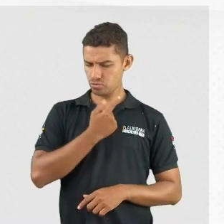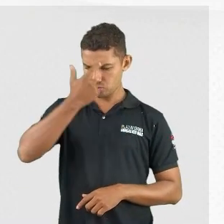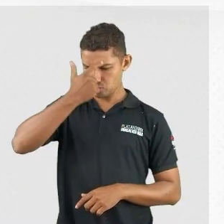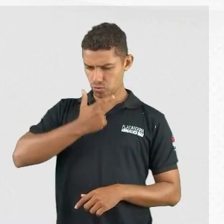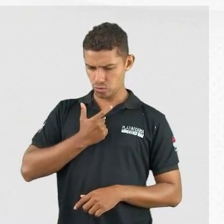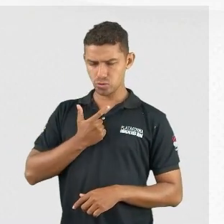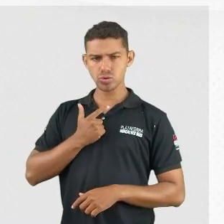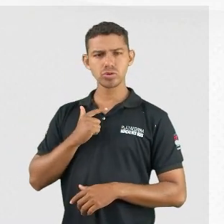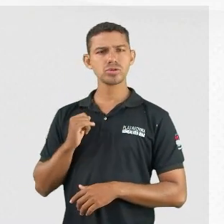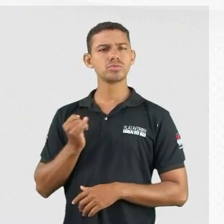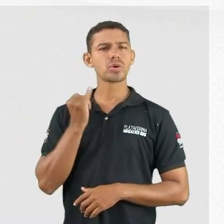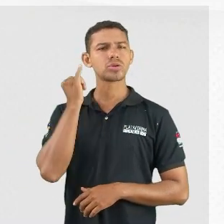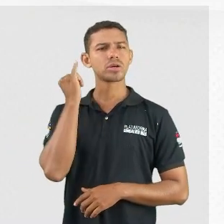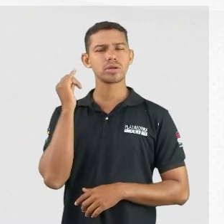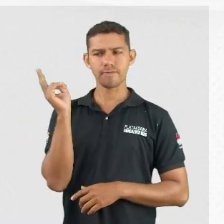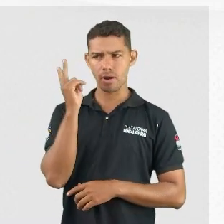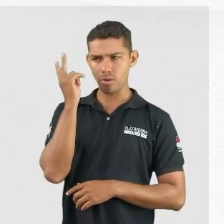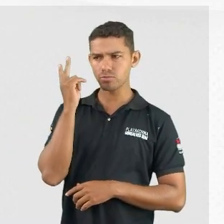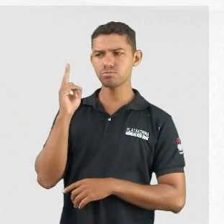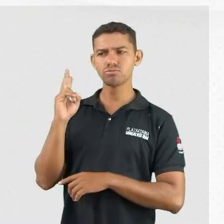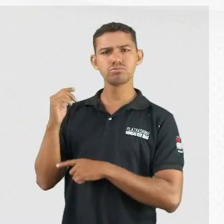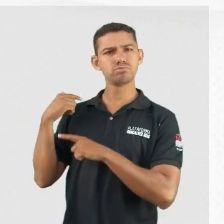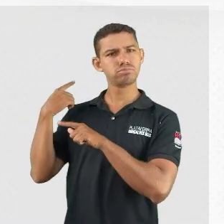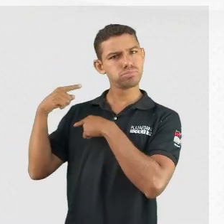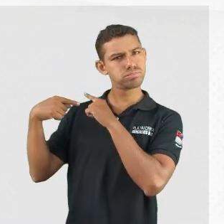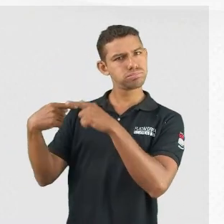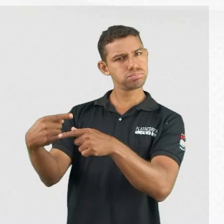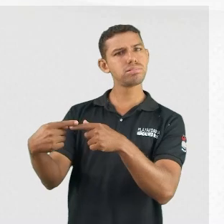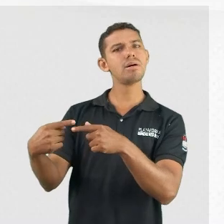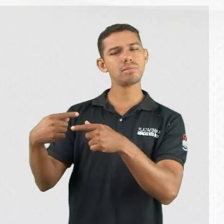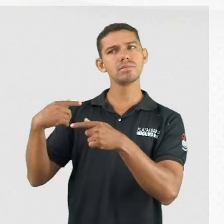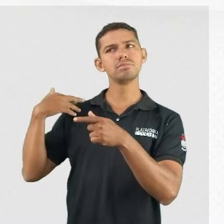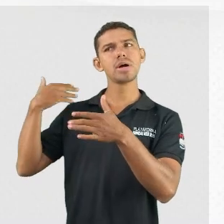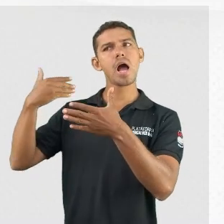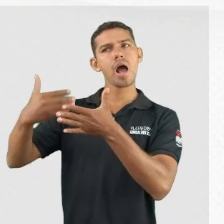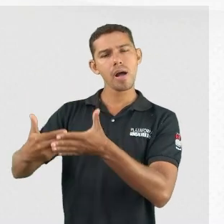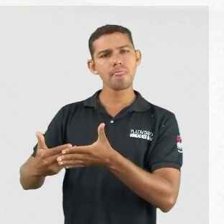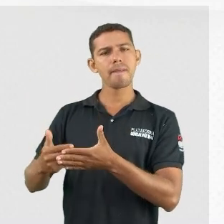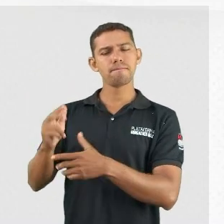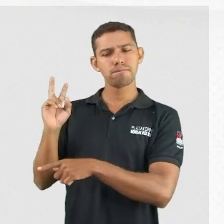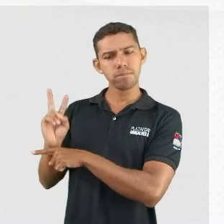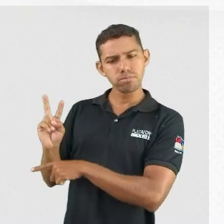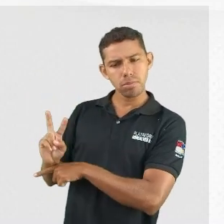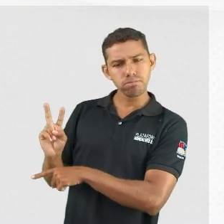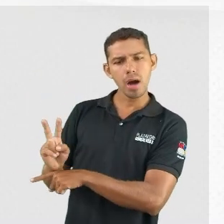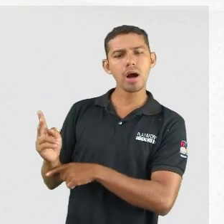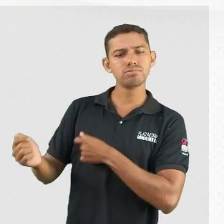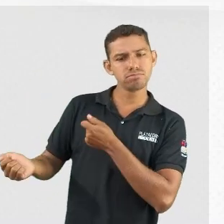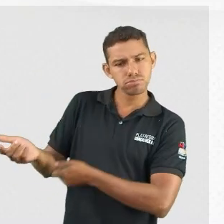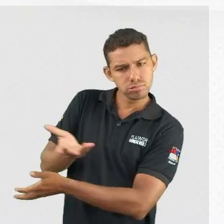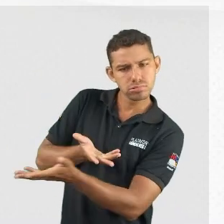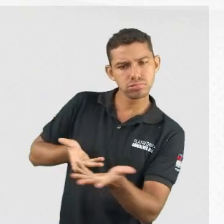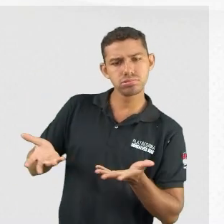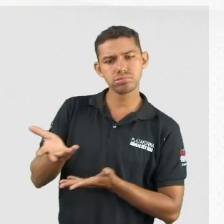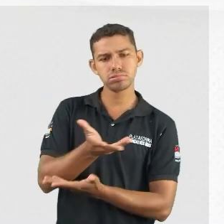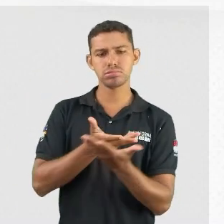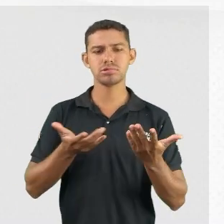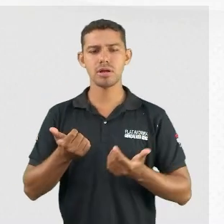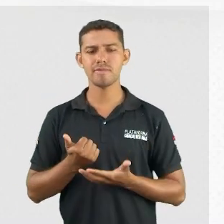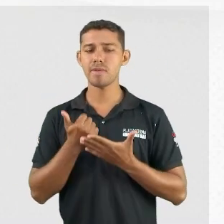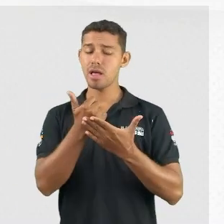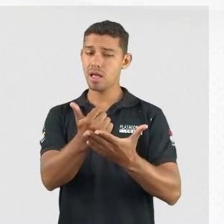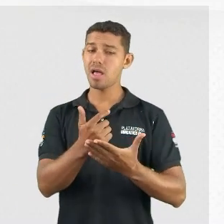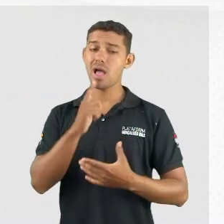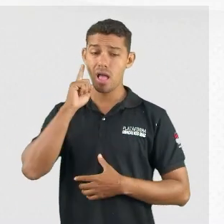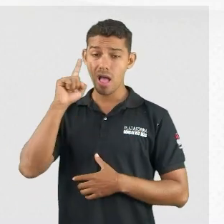historicamente, preservamos, compartilhamos, confluímos. E tudo que nós fazemos, ele coloca, é com